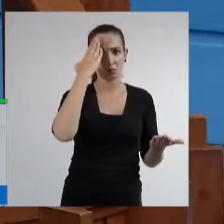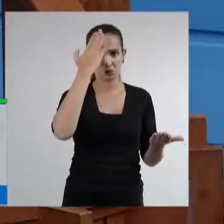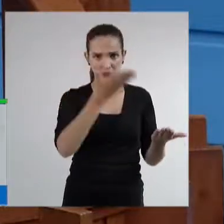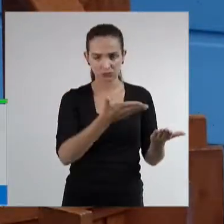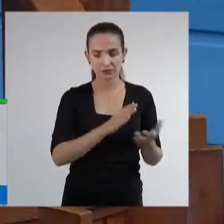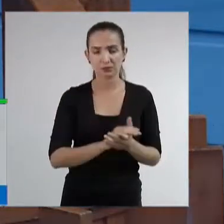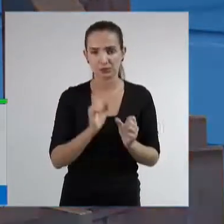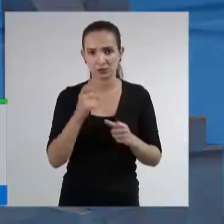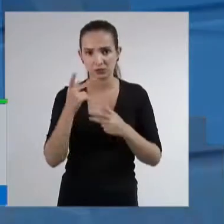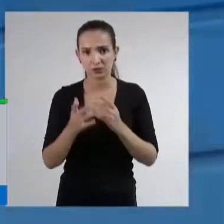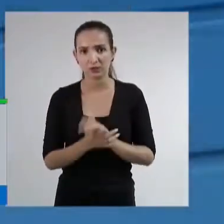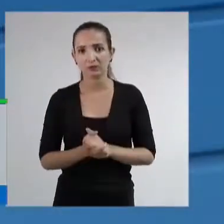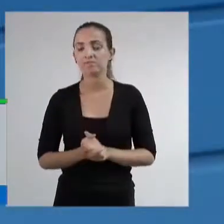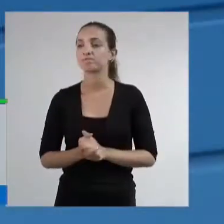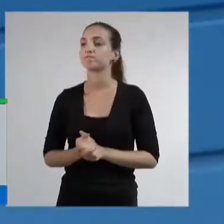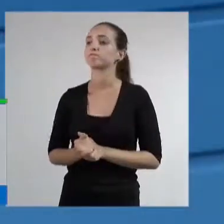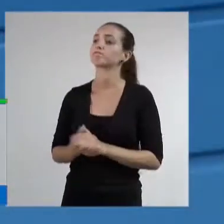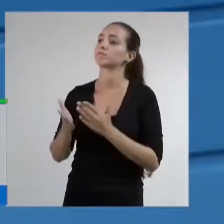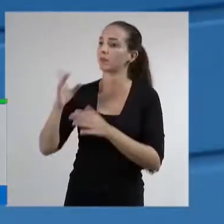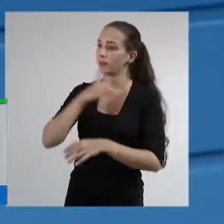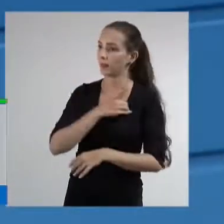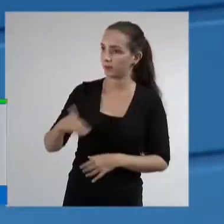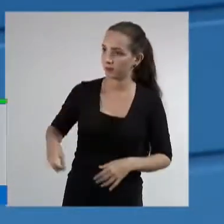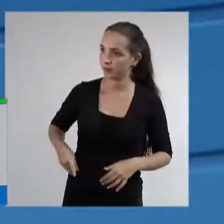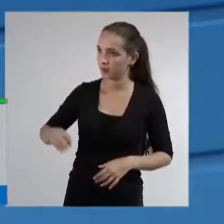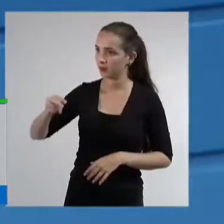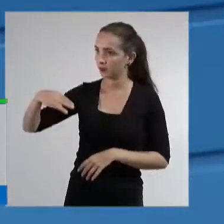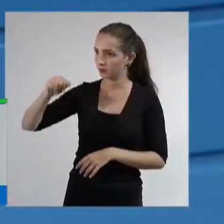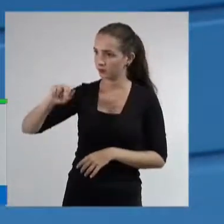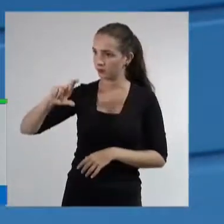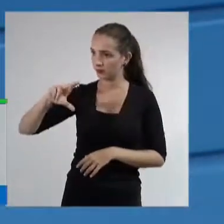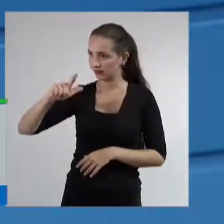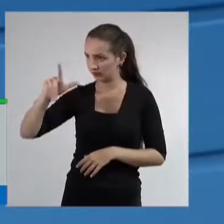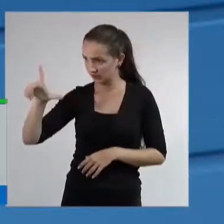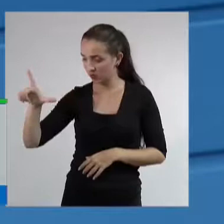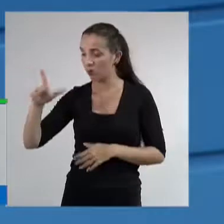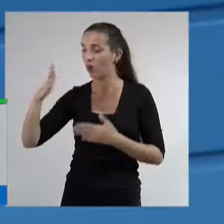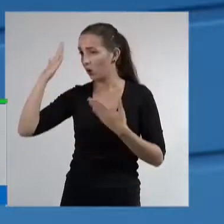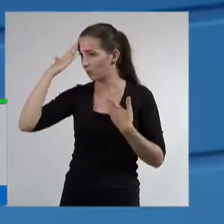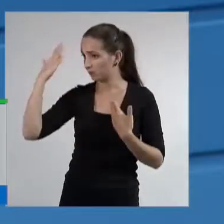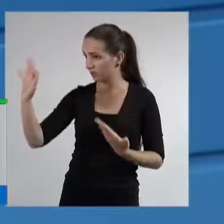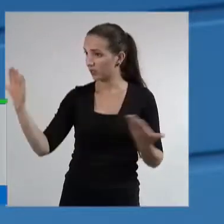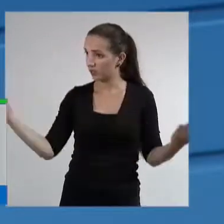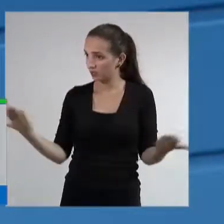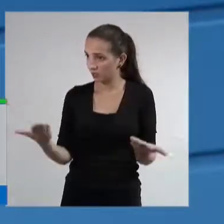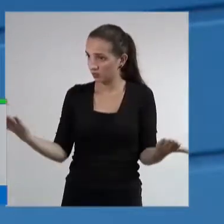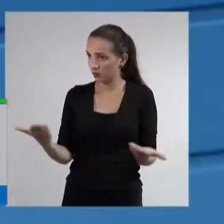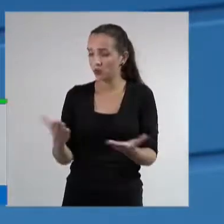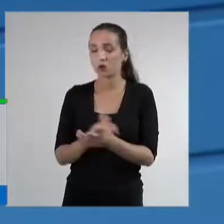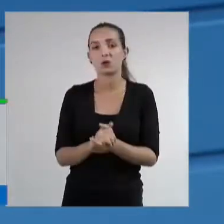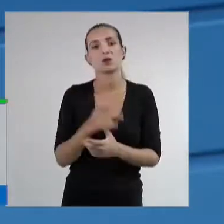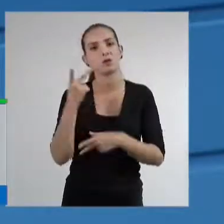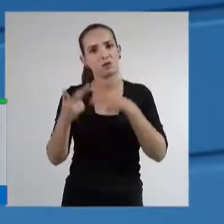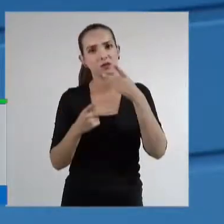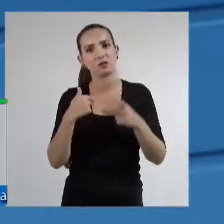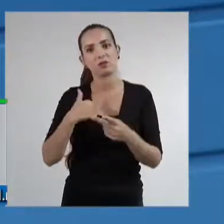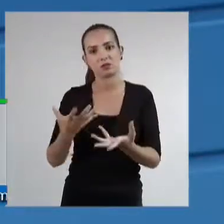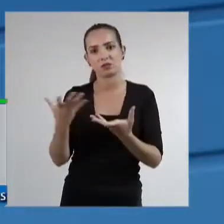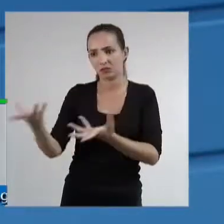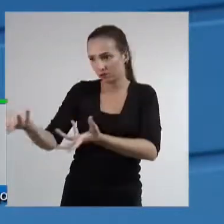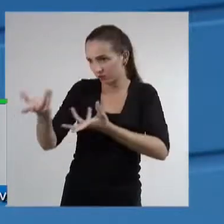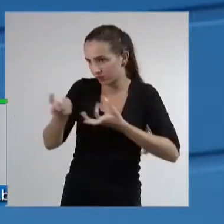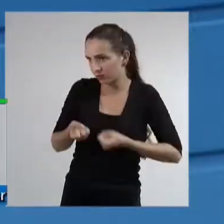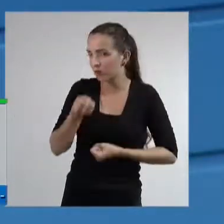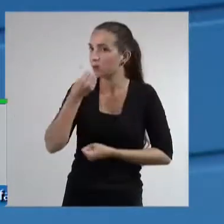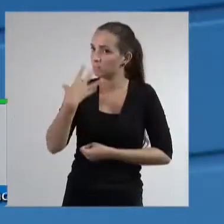com muito prazer. Deputado Marçal Filho, eu agradeço pela concessão do aparte e eu quero aqui desejar as boas-vindas